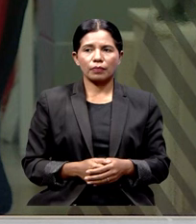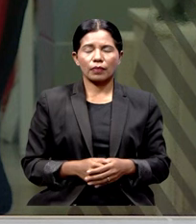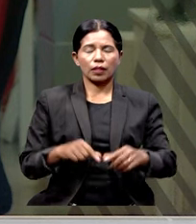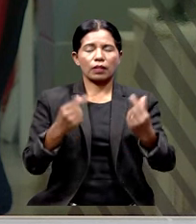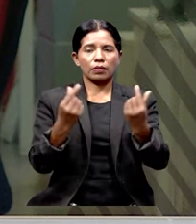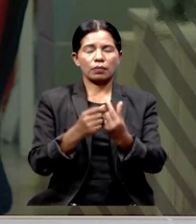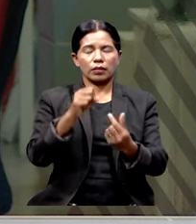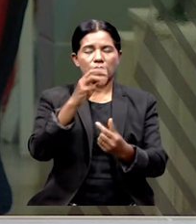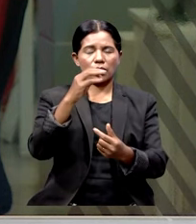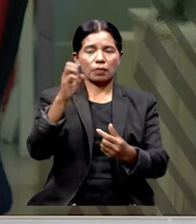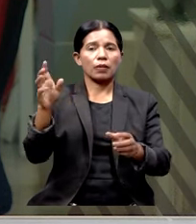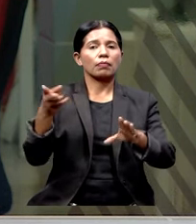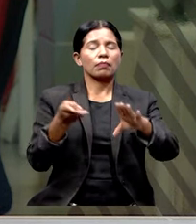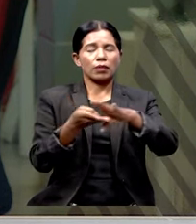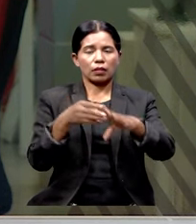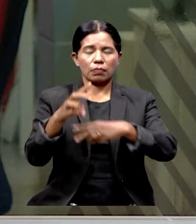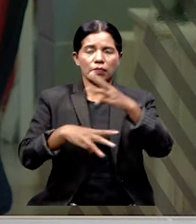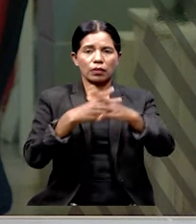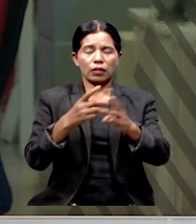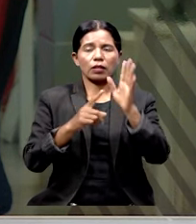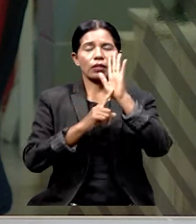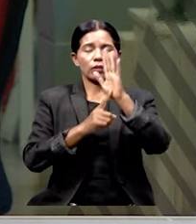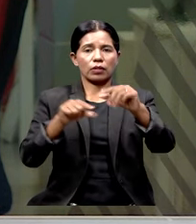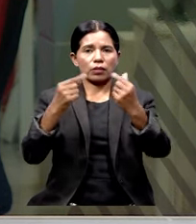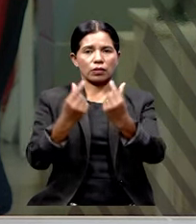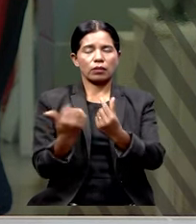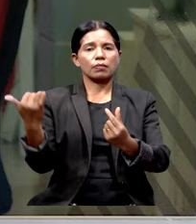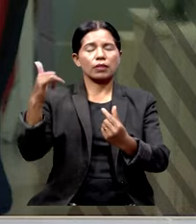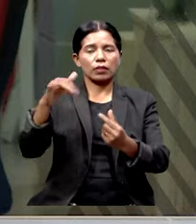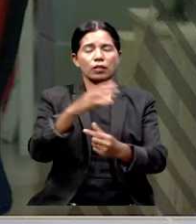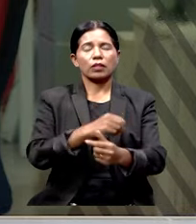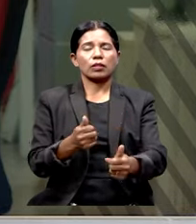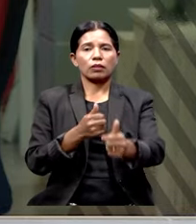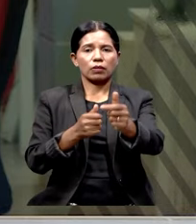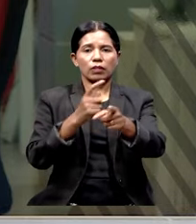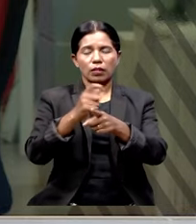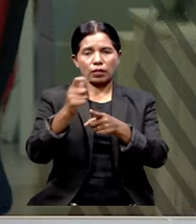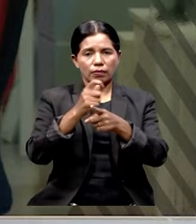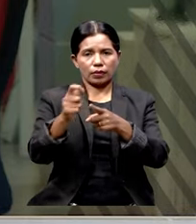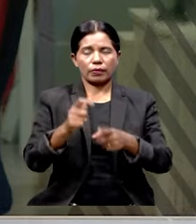equipas naem ho Banco Mundial fo exercer simulação ba equipa Sernambe tuir treinamento.